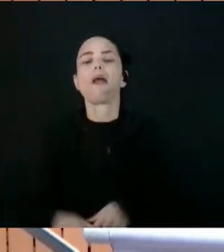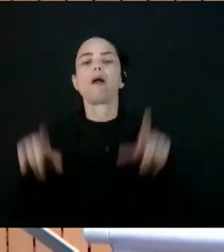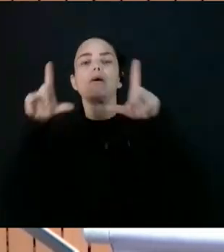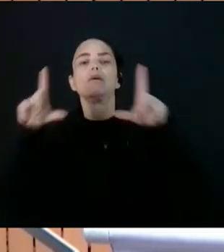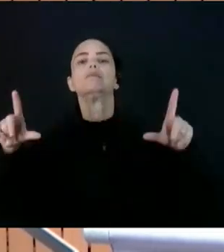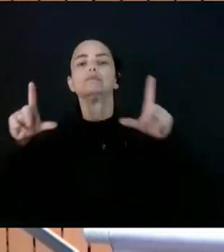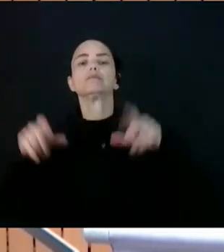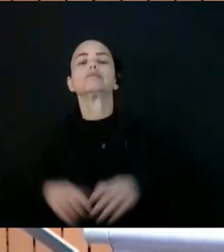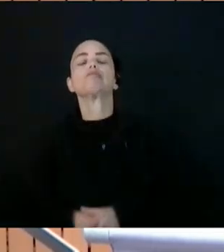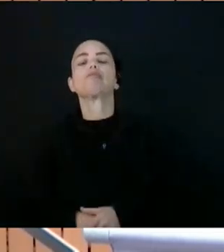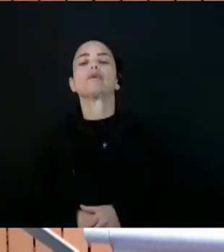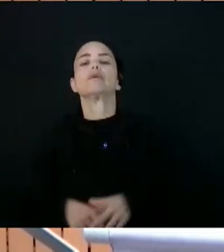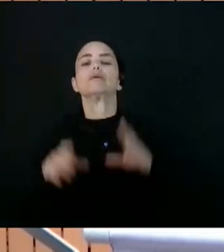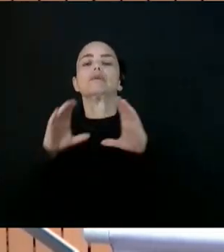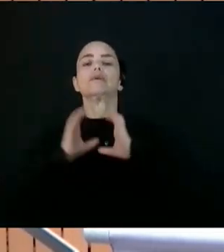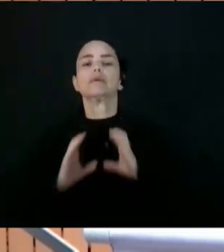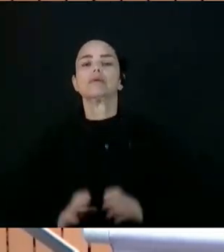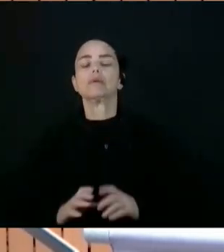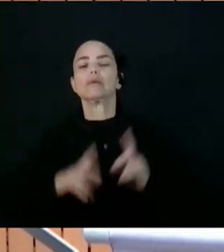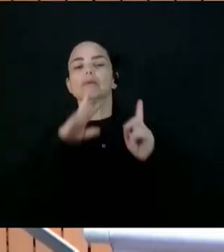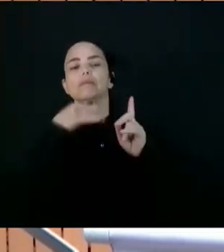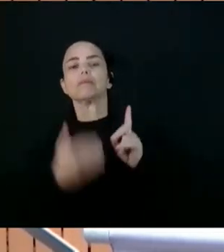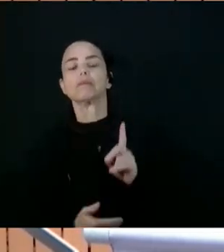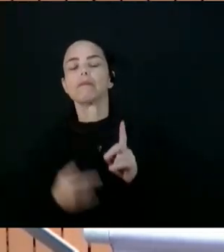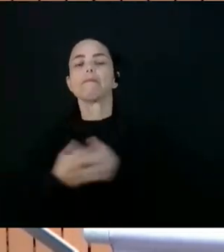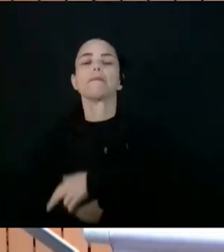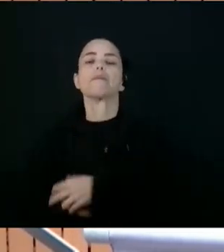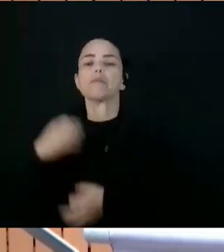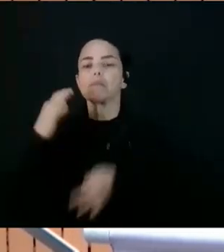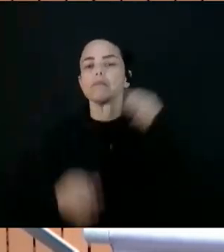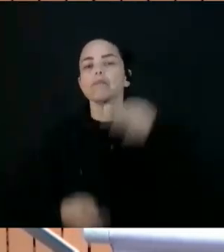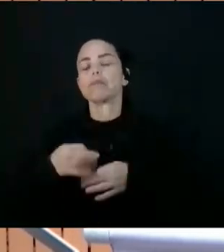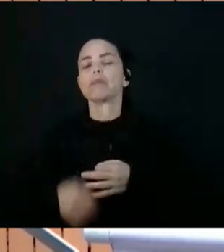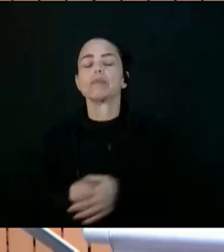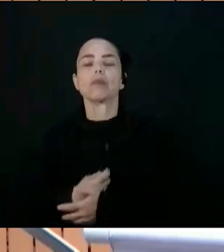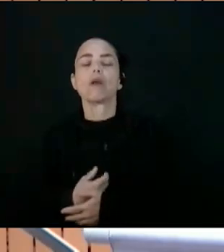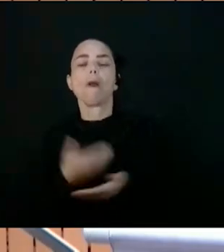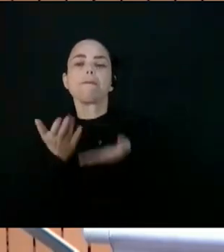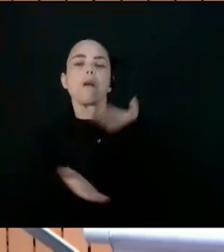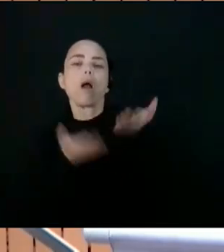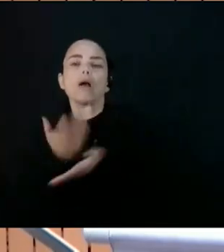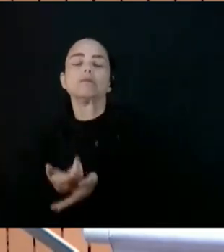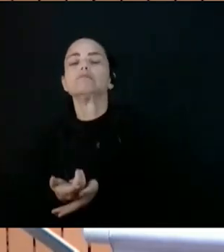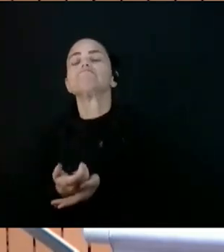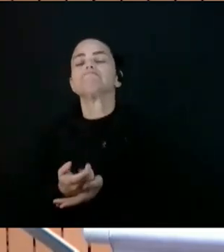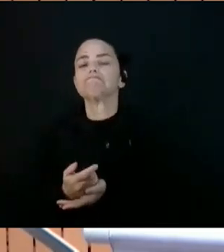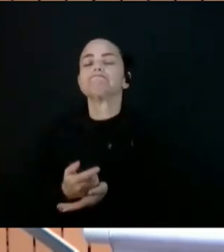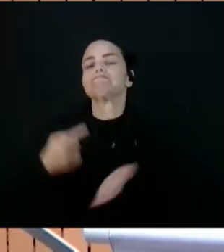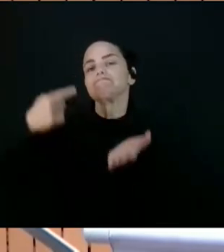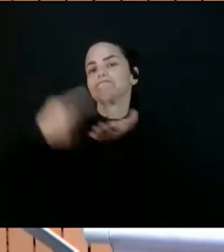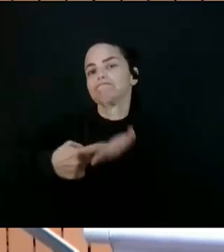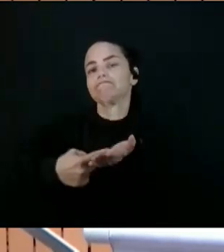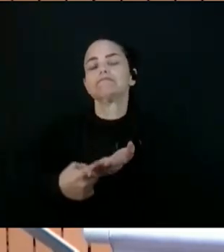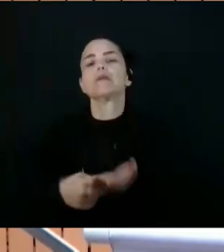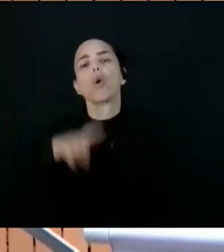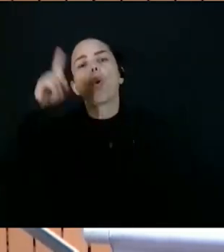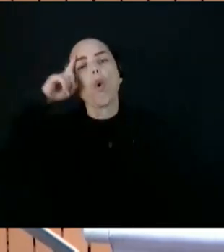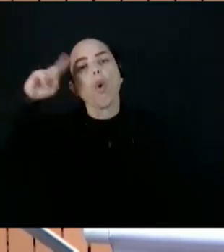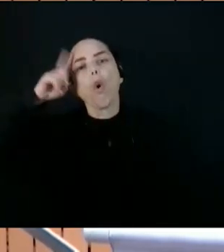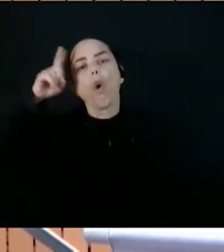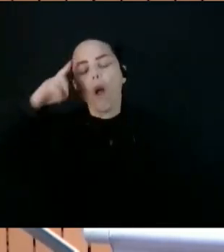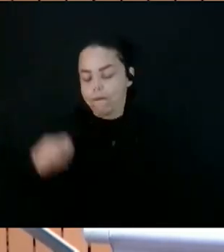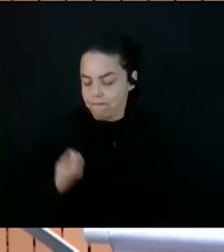emérito, é um ato de justiça histórica e a sua dedicação expressiva e seu compromisso de cada dia de sua vida